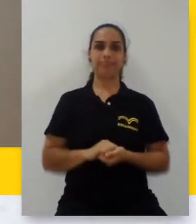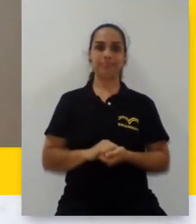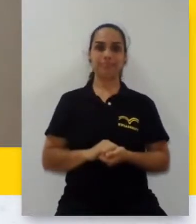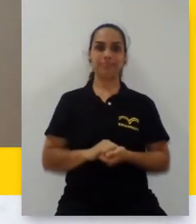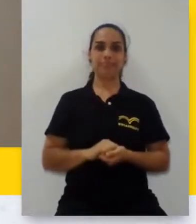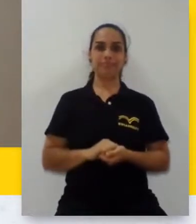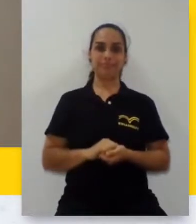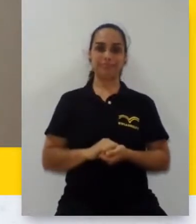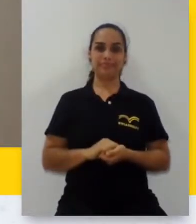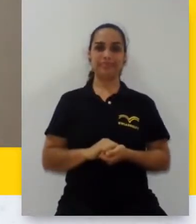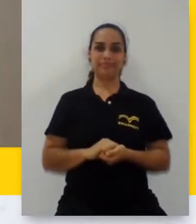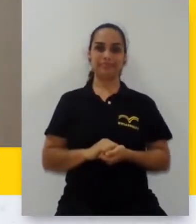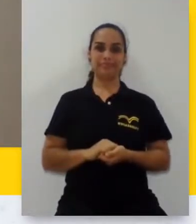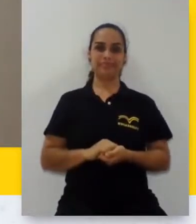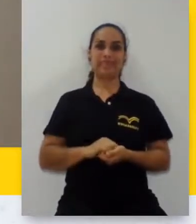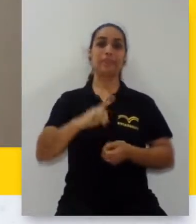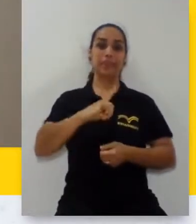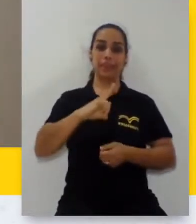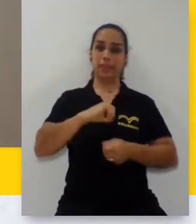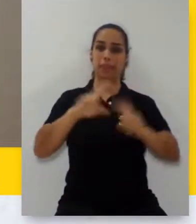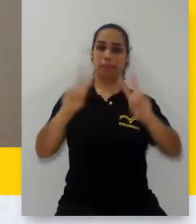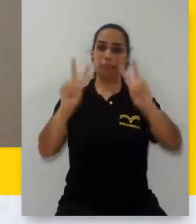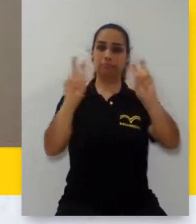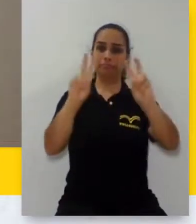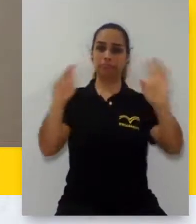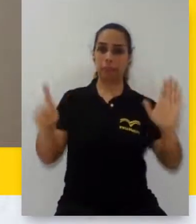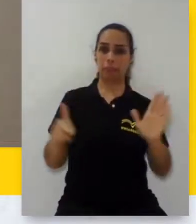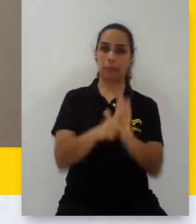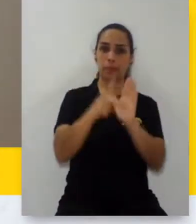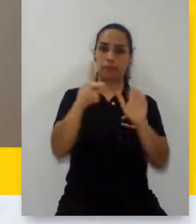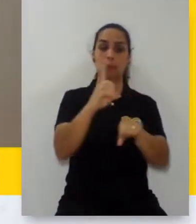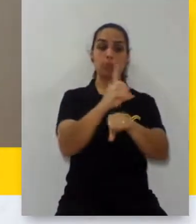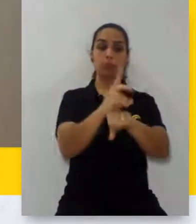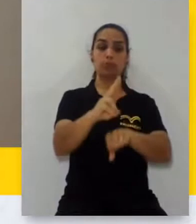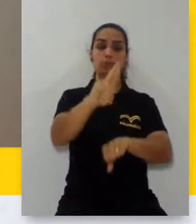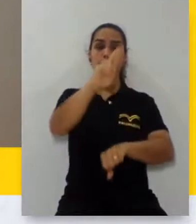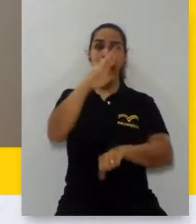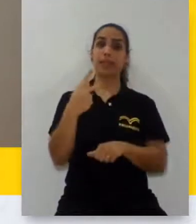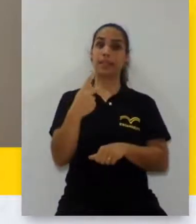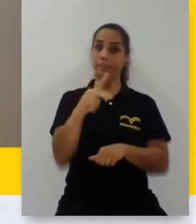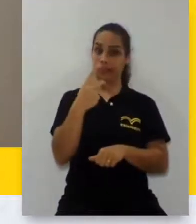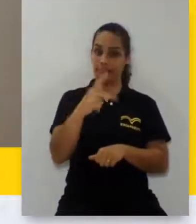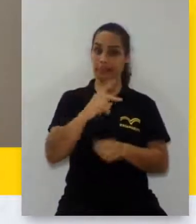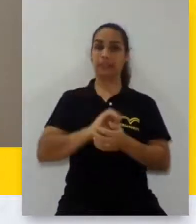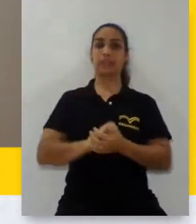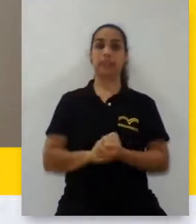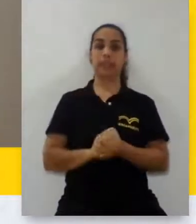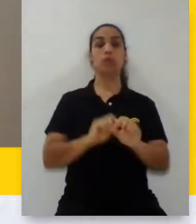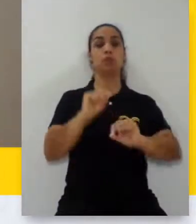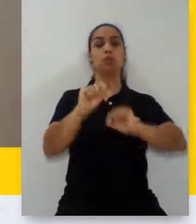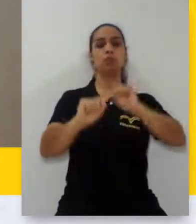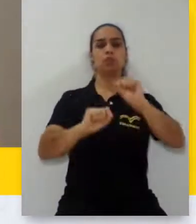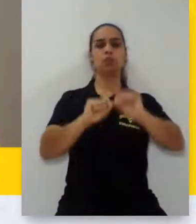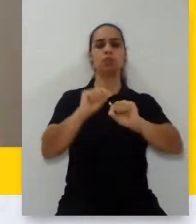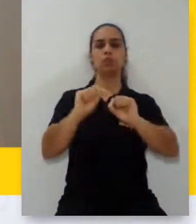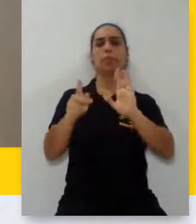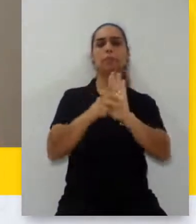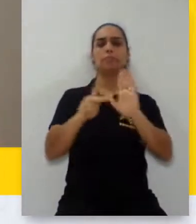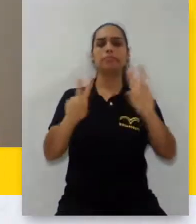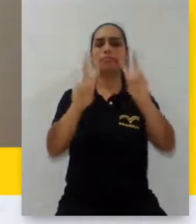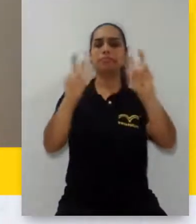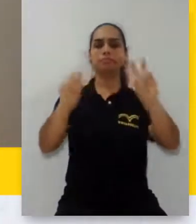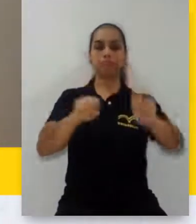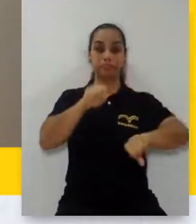consumo de oxigênio e na fadiga muscular durante o ciclismo de alta intensidade.